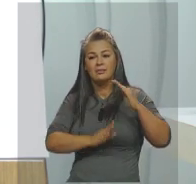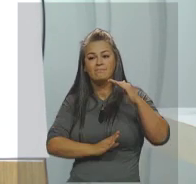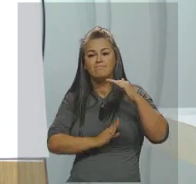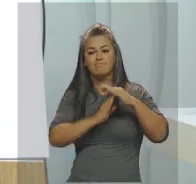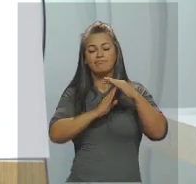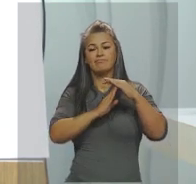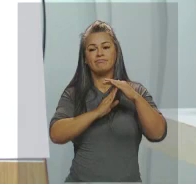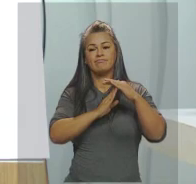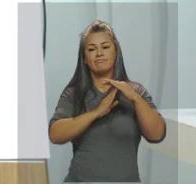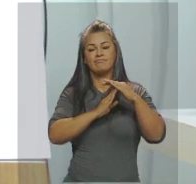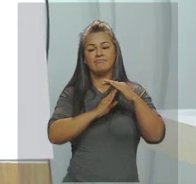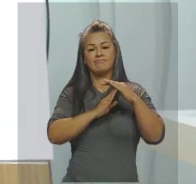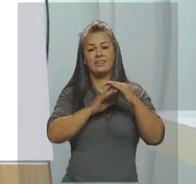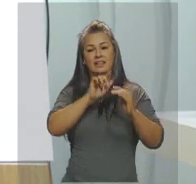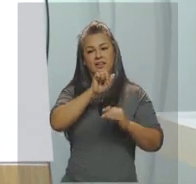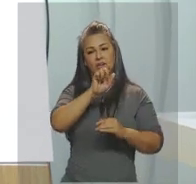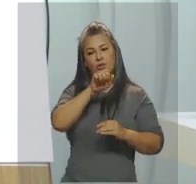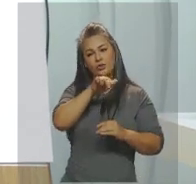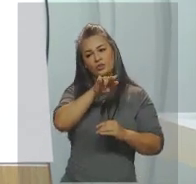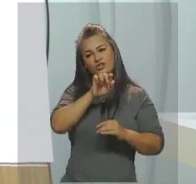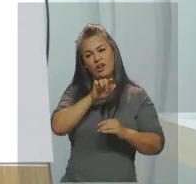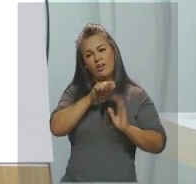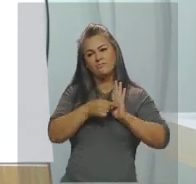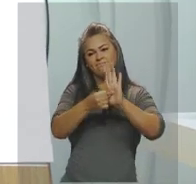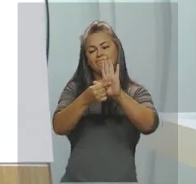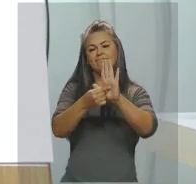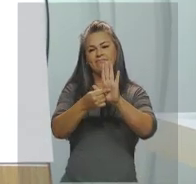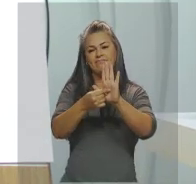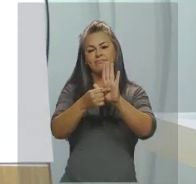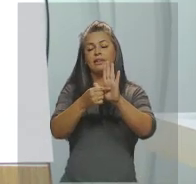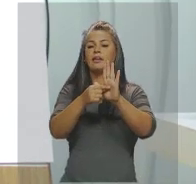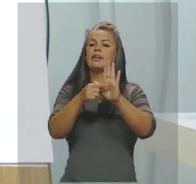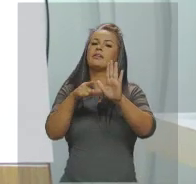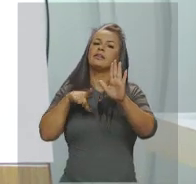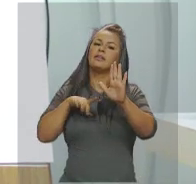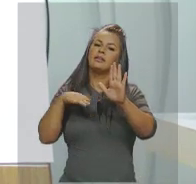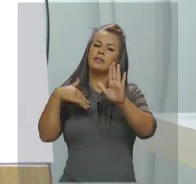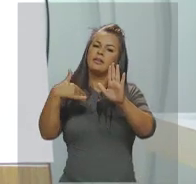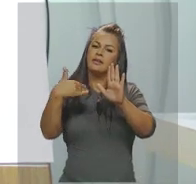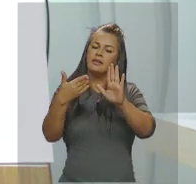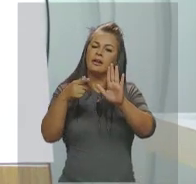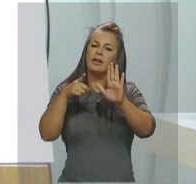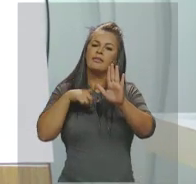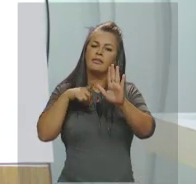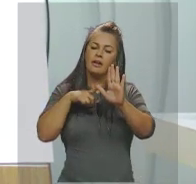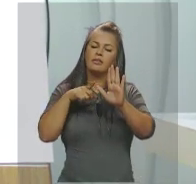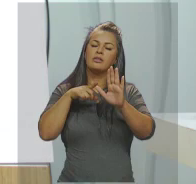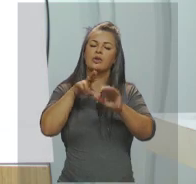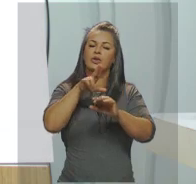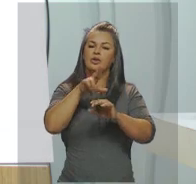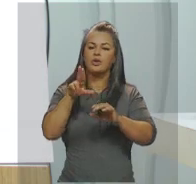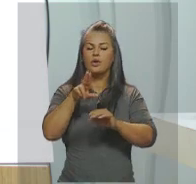se manifeste. Então, a gente fala que ocorreu aqui, então, uma epistasia.